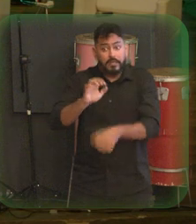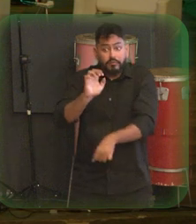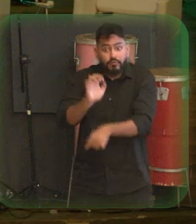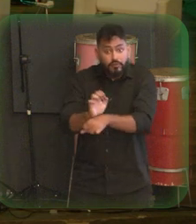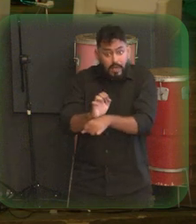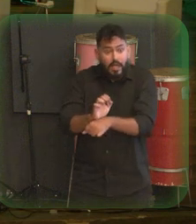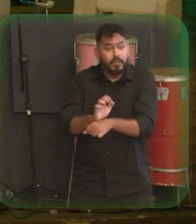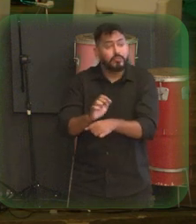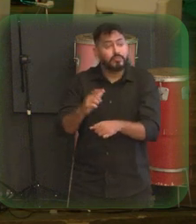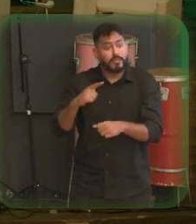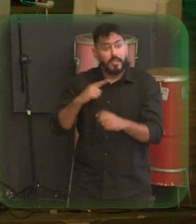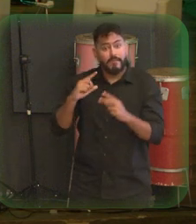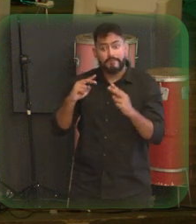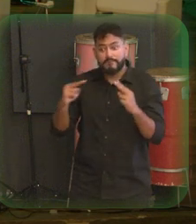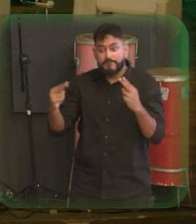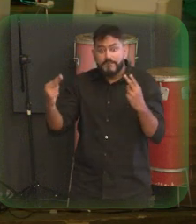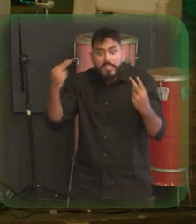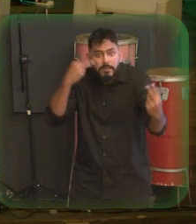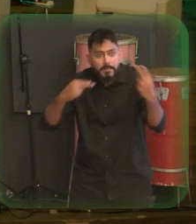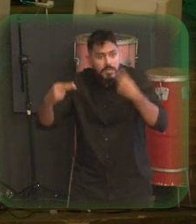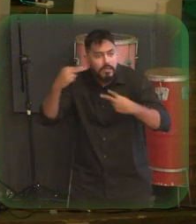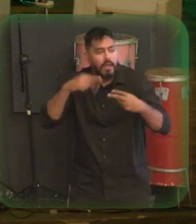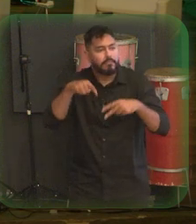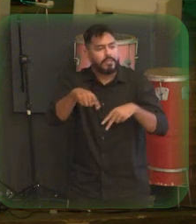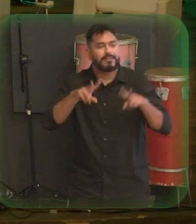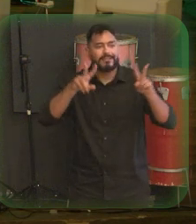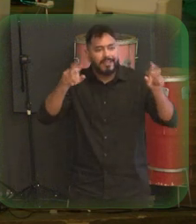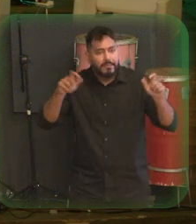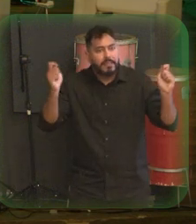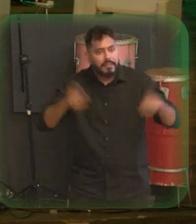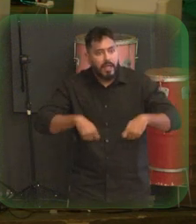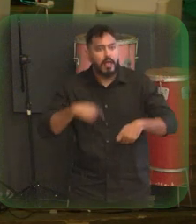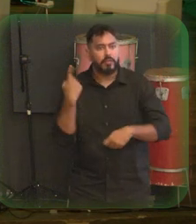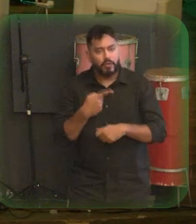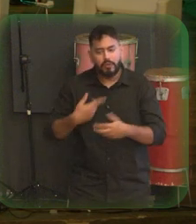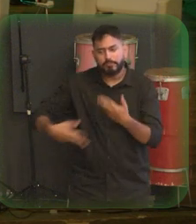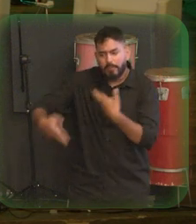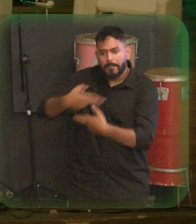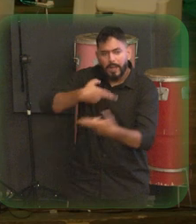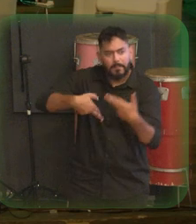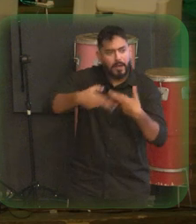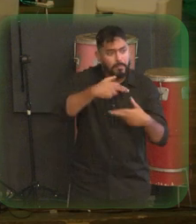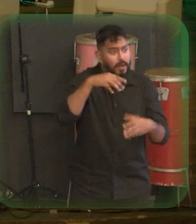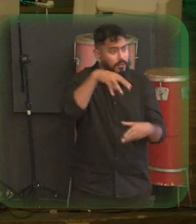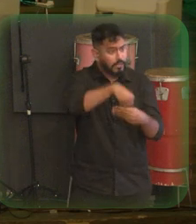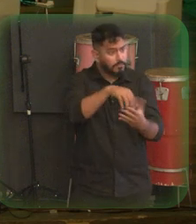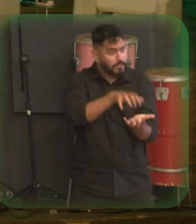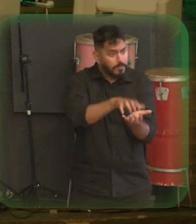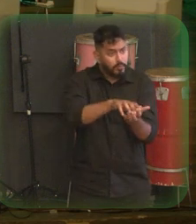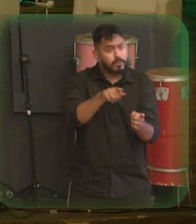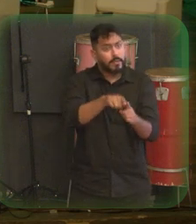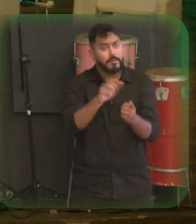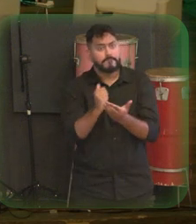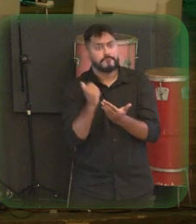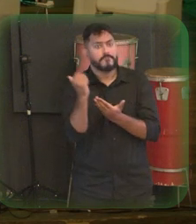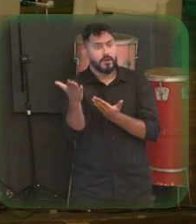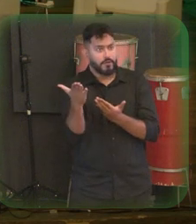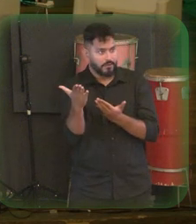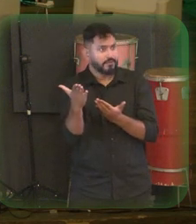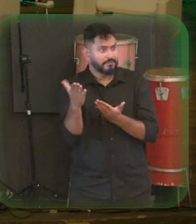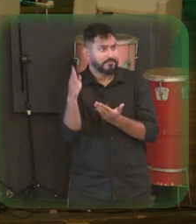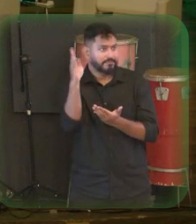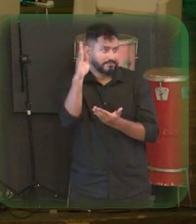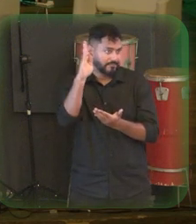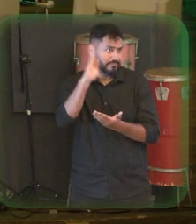trazendo visibilidade a esse tema e permitindo a gente construir relações dentro e fora de Pernambuco e fora do Brasil.